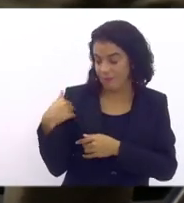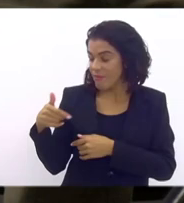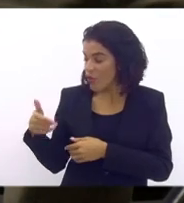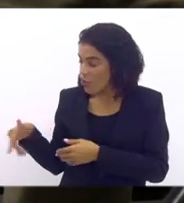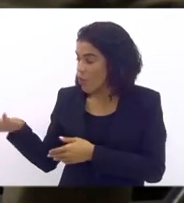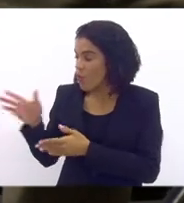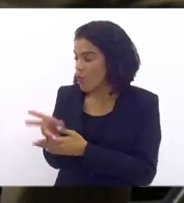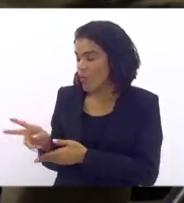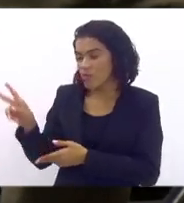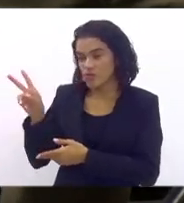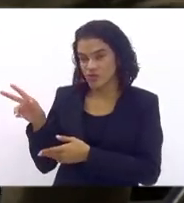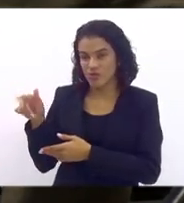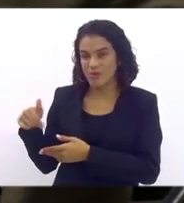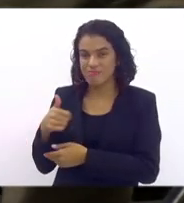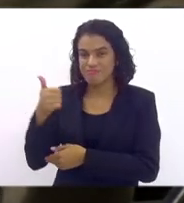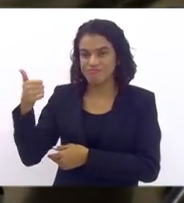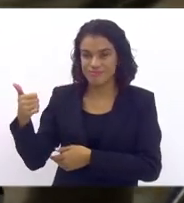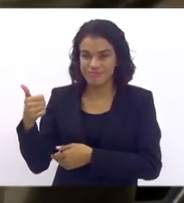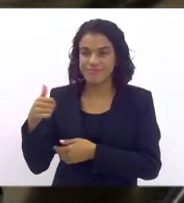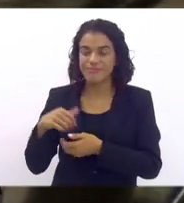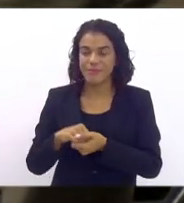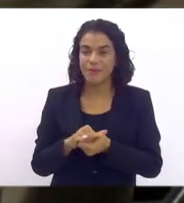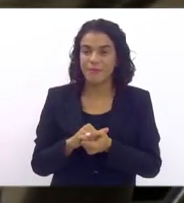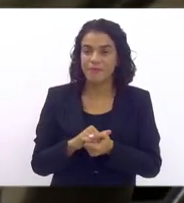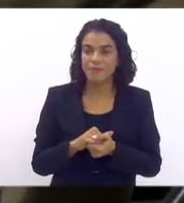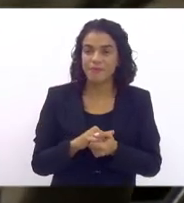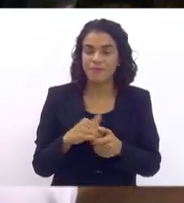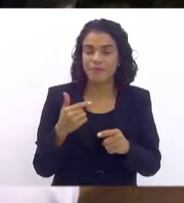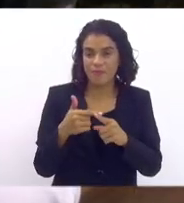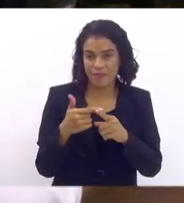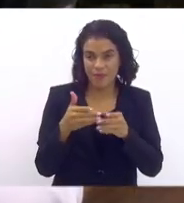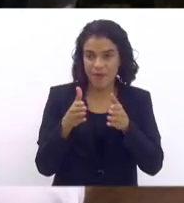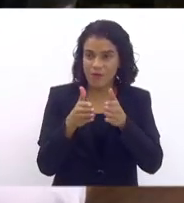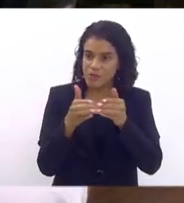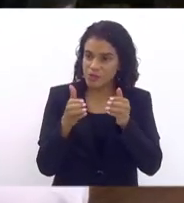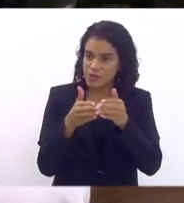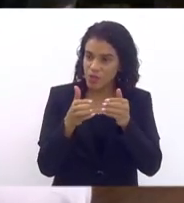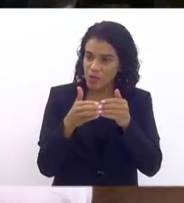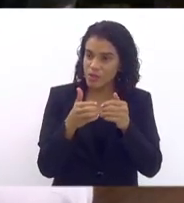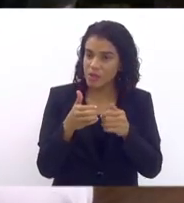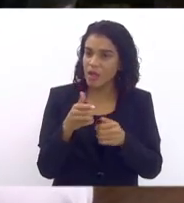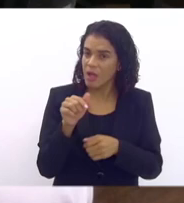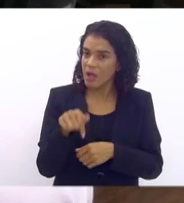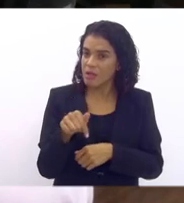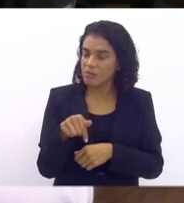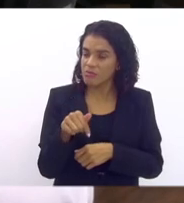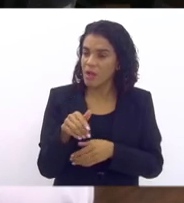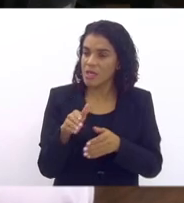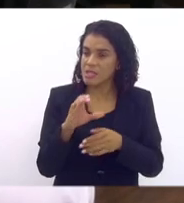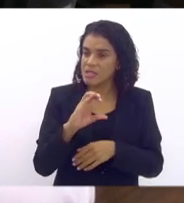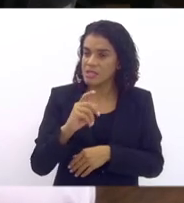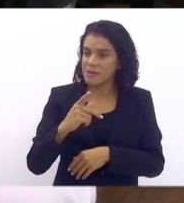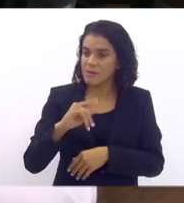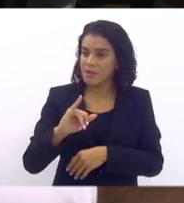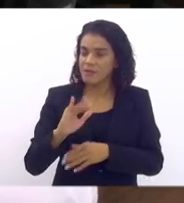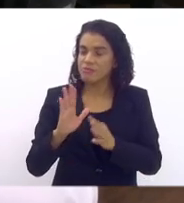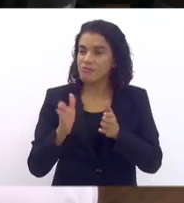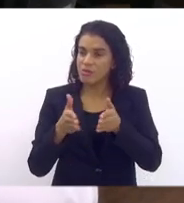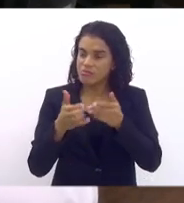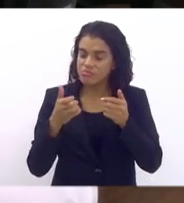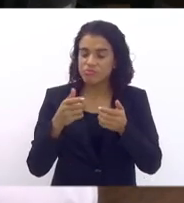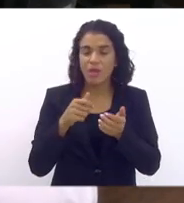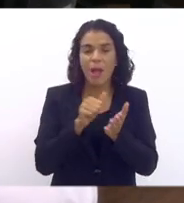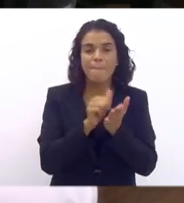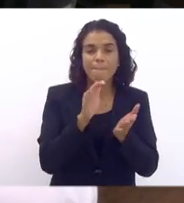cinzenta muito grande né porque foi solicitado deput foi solicitada essa CSP já solicitou uhum as multas que foram